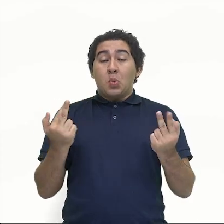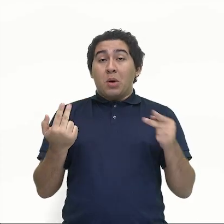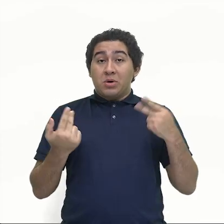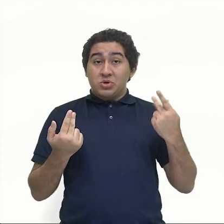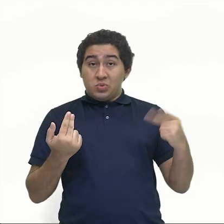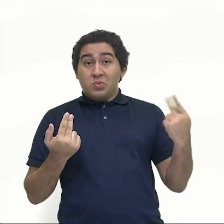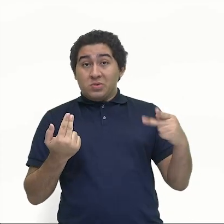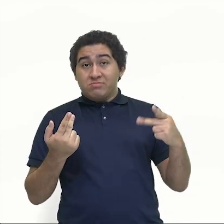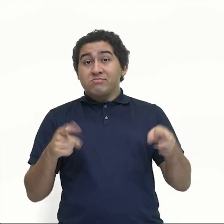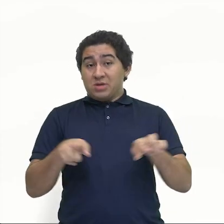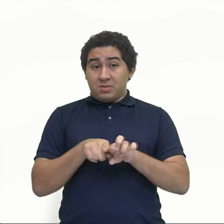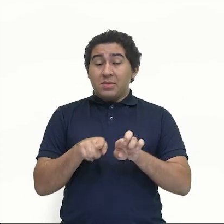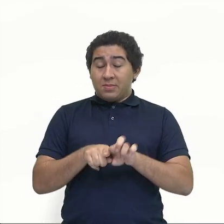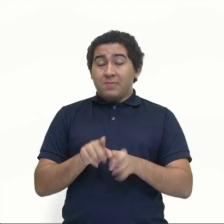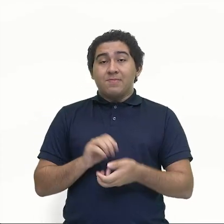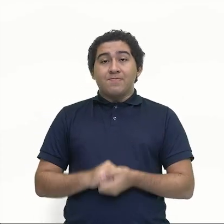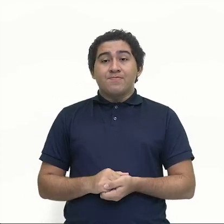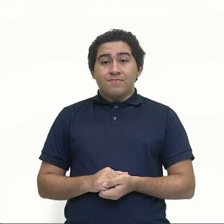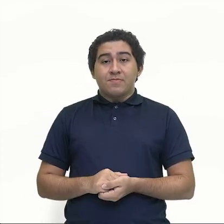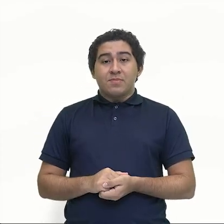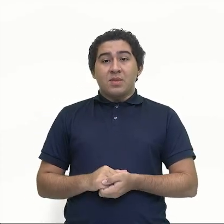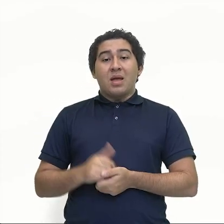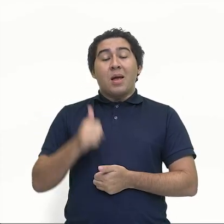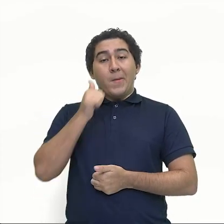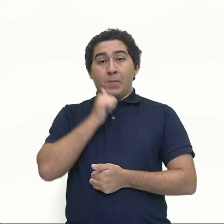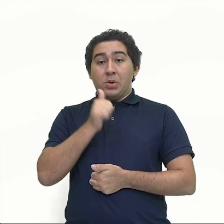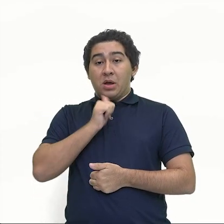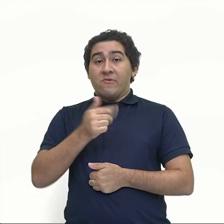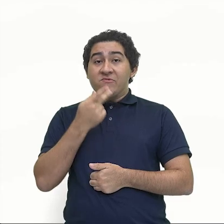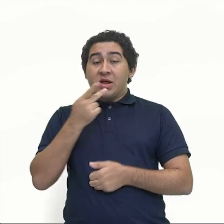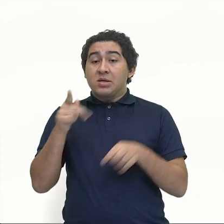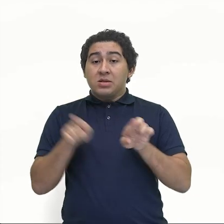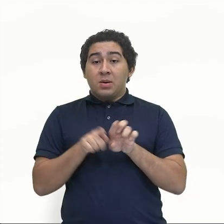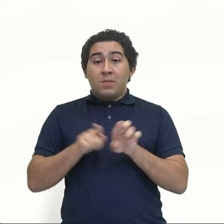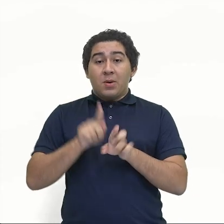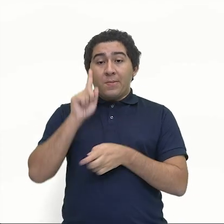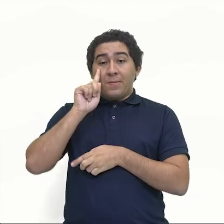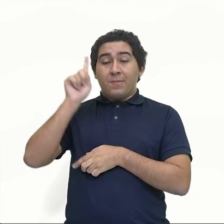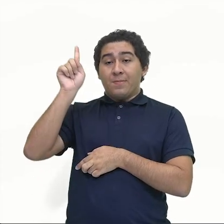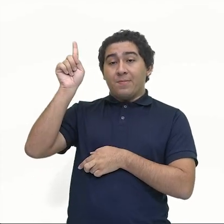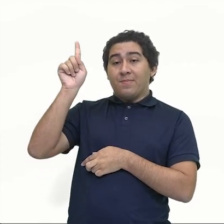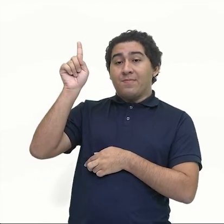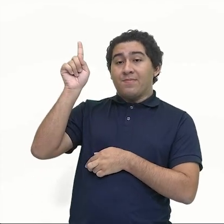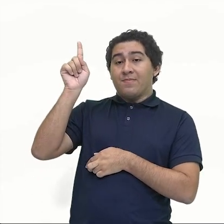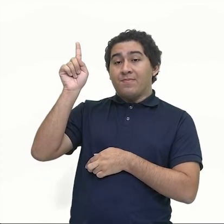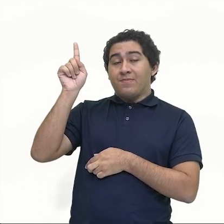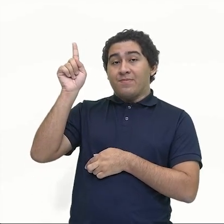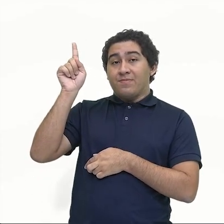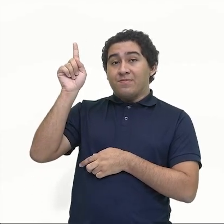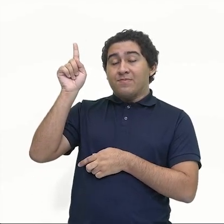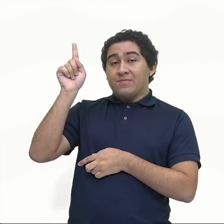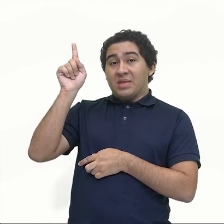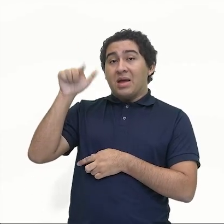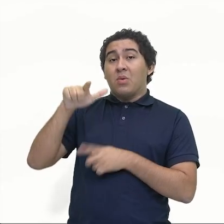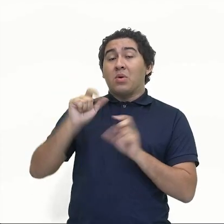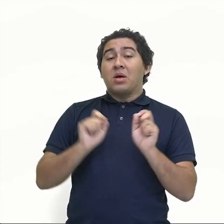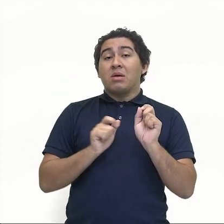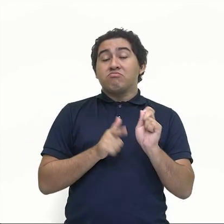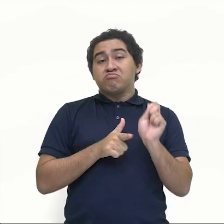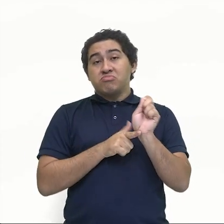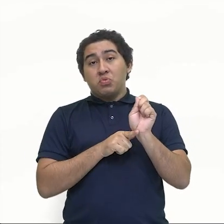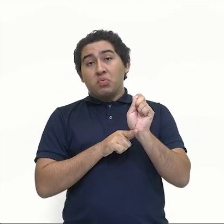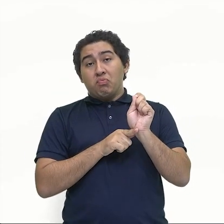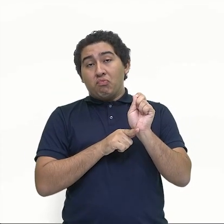tão importante quanto a minha. E a Victoria, ela fala também, ó, guarantee freedom of religion.